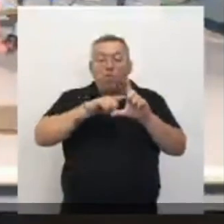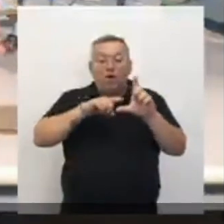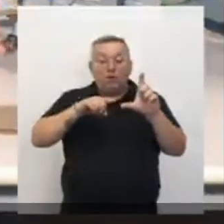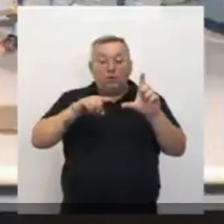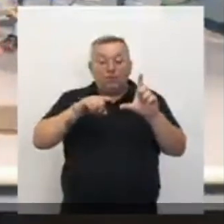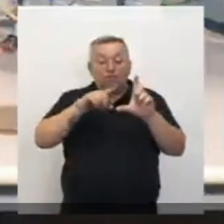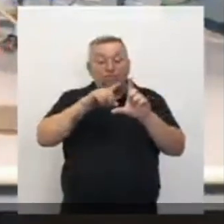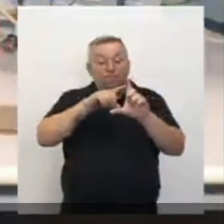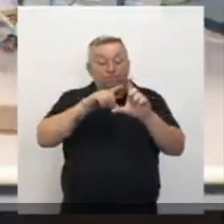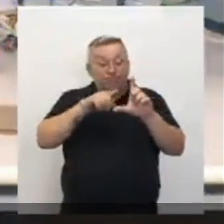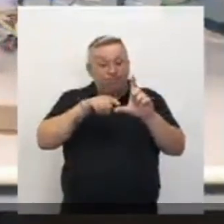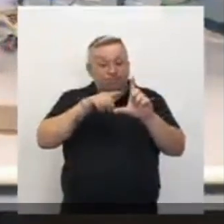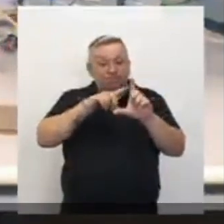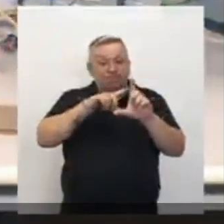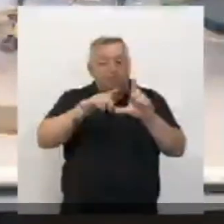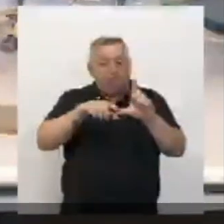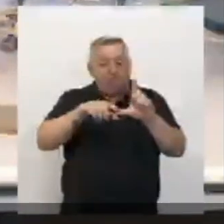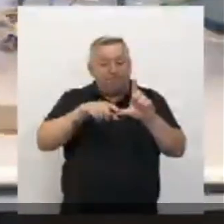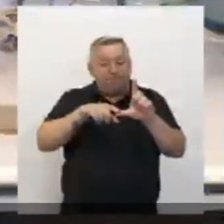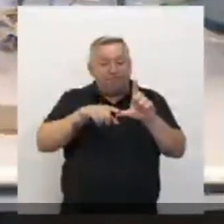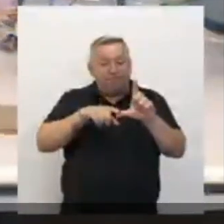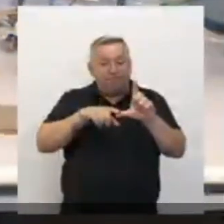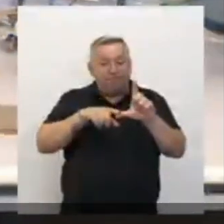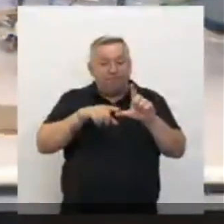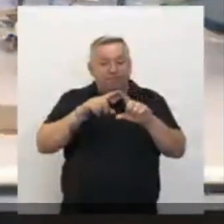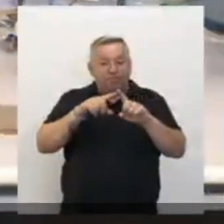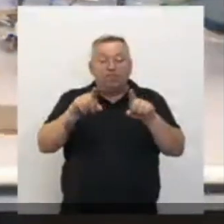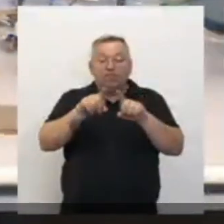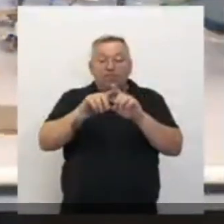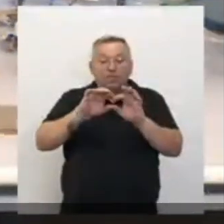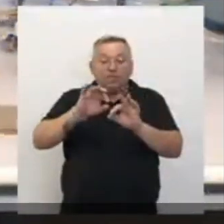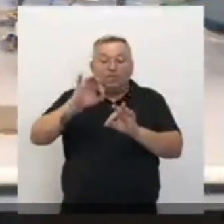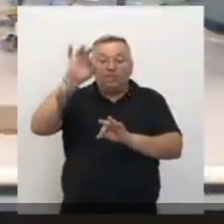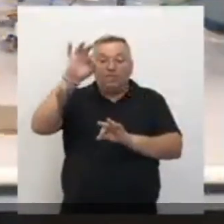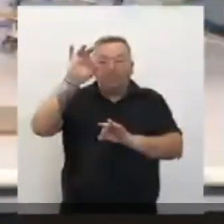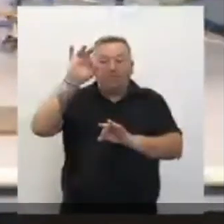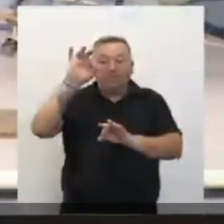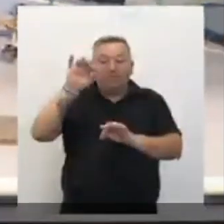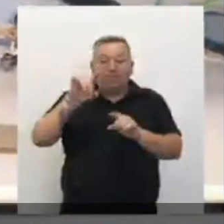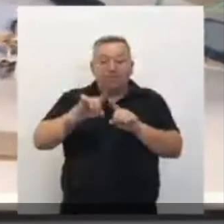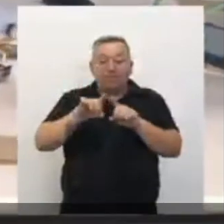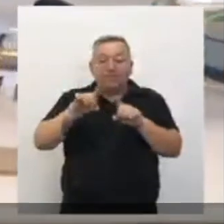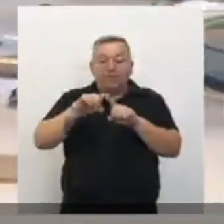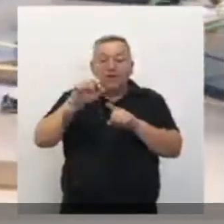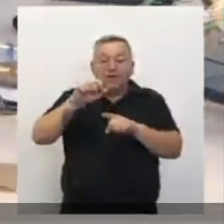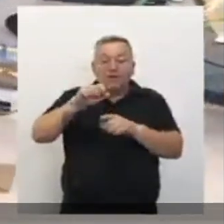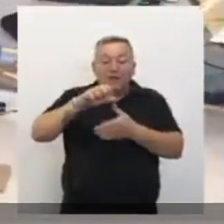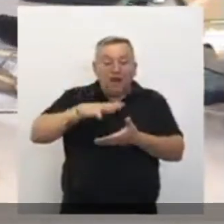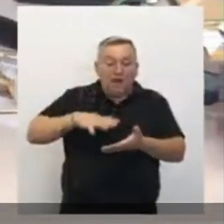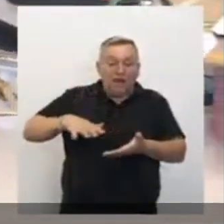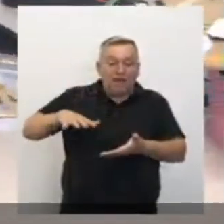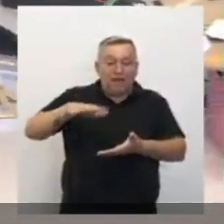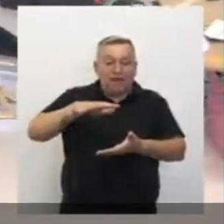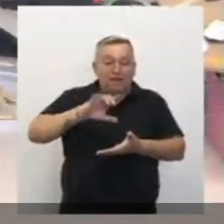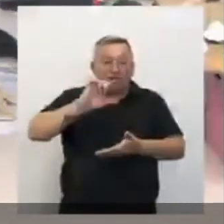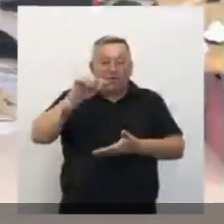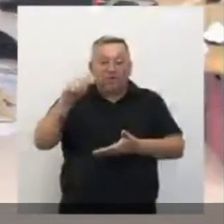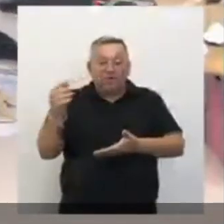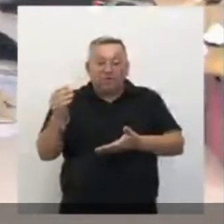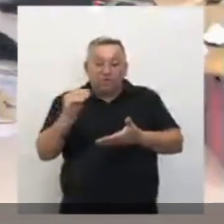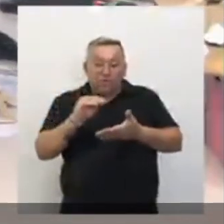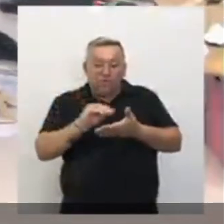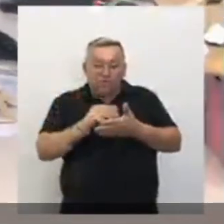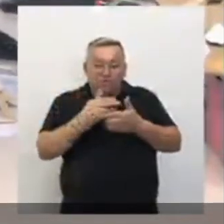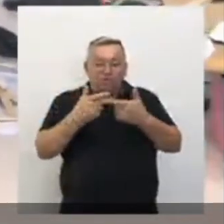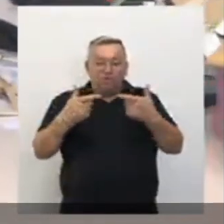do ângulo, eu posso falar do comprimento aqui, eu posso falar da área e depois eu vou inserir alguns